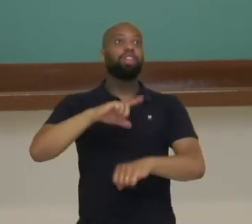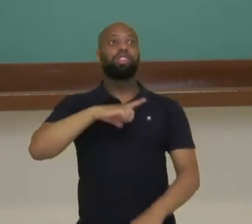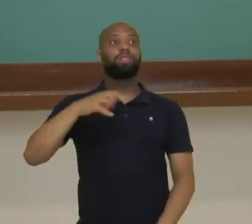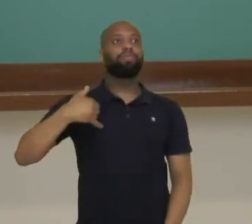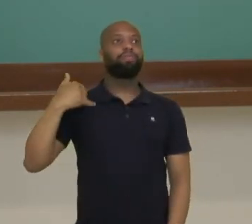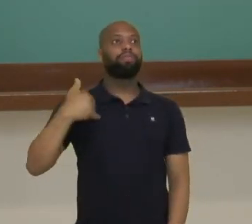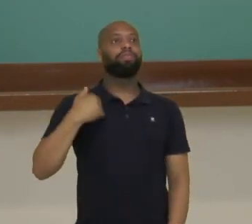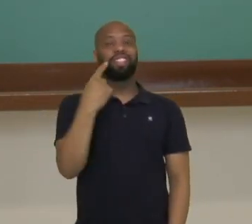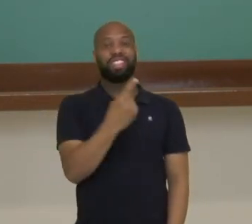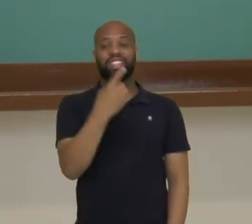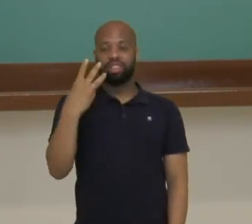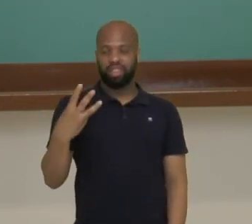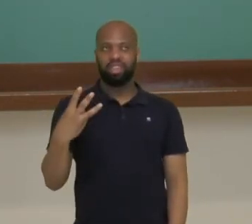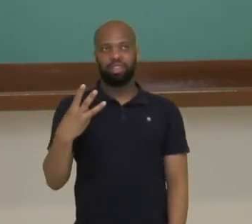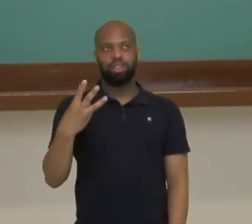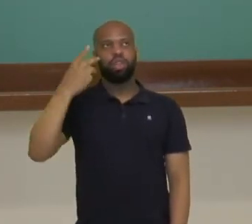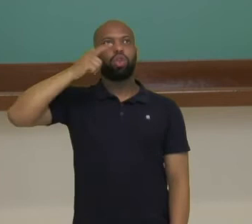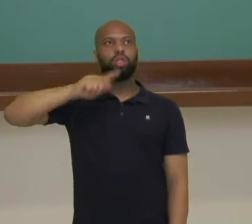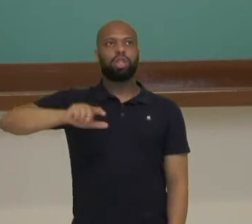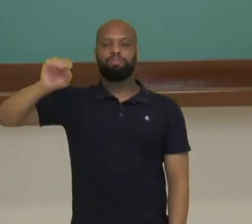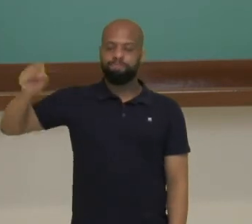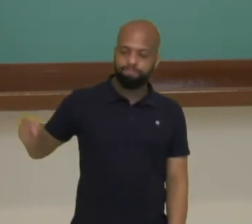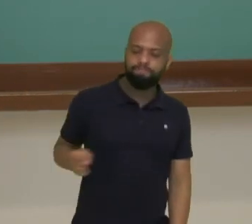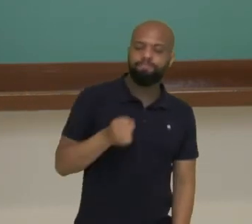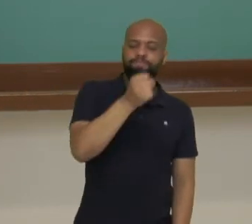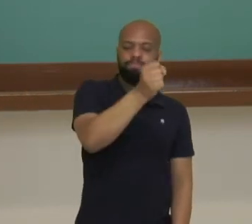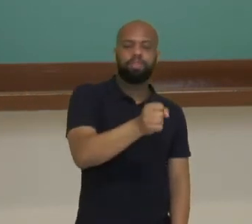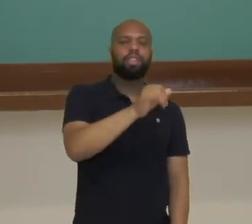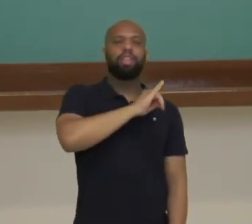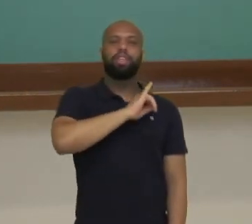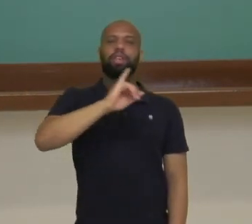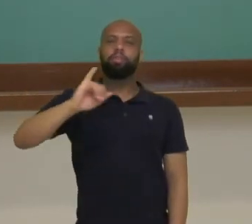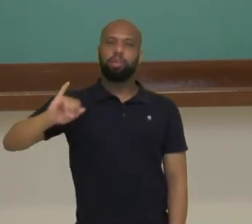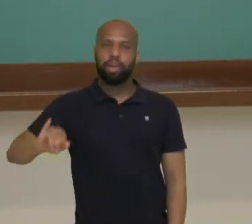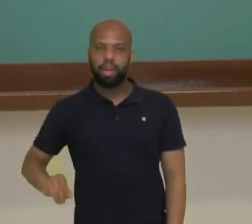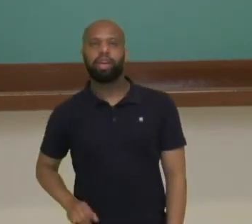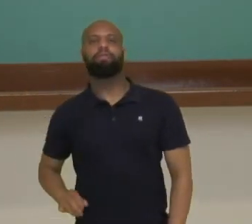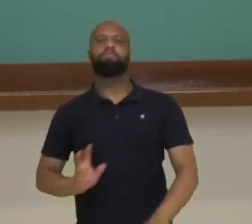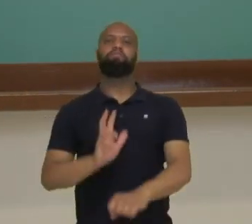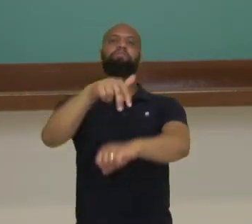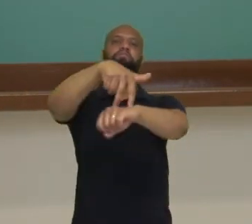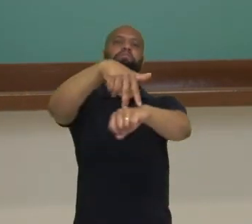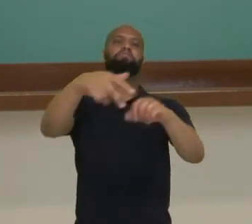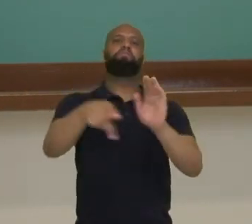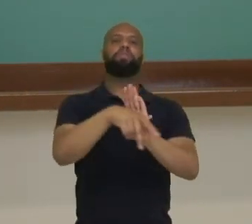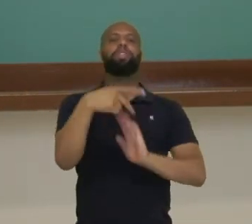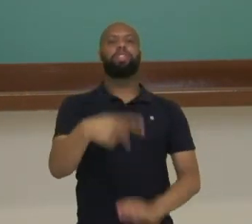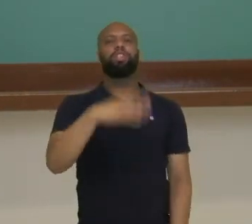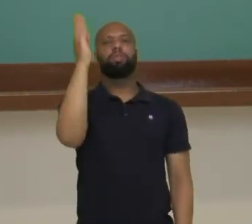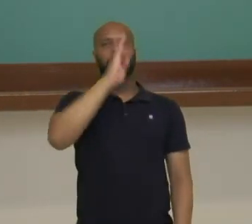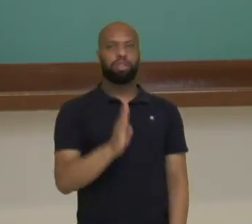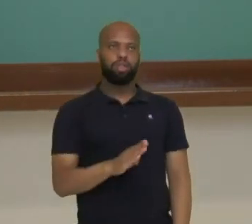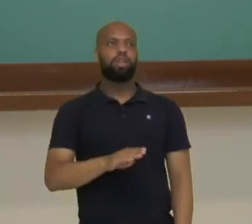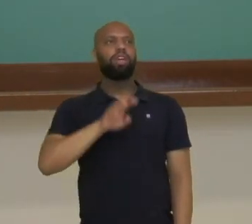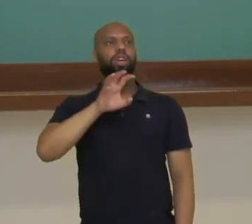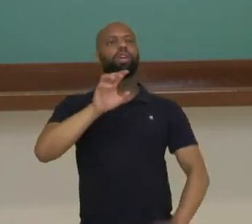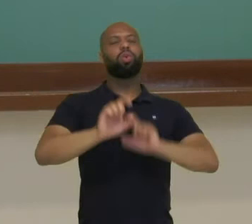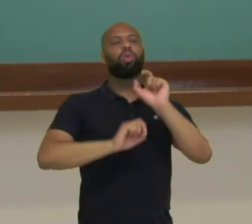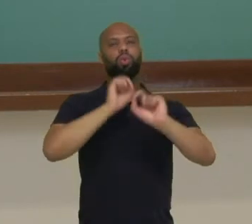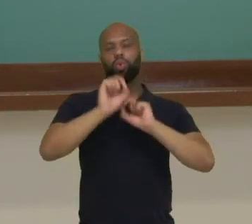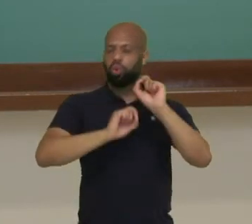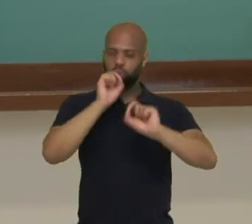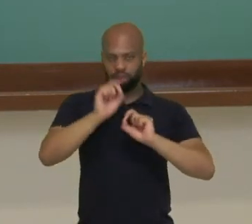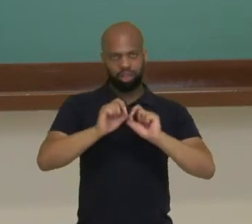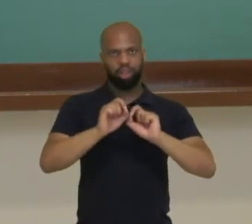13 anos de idade, fosse aclamado como o imperador do Brasil. Esse episódio, ele vai ser o episódio em